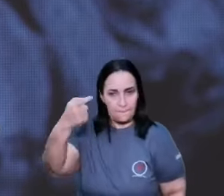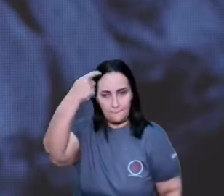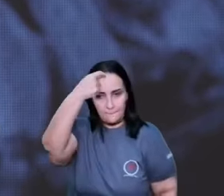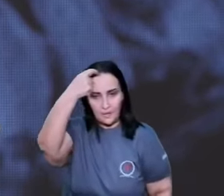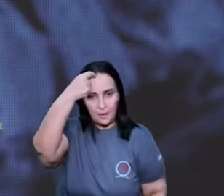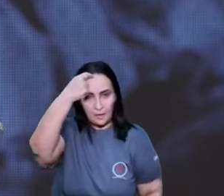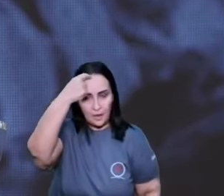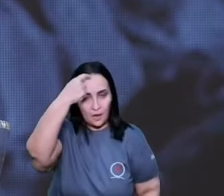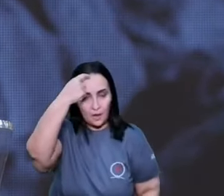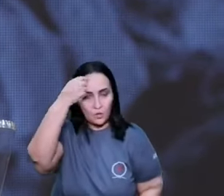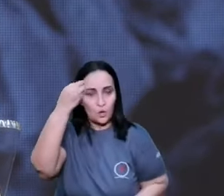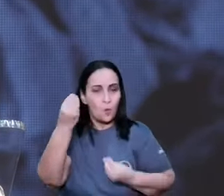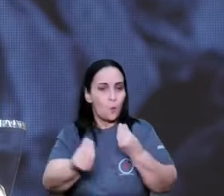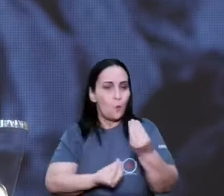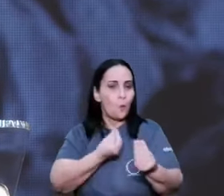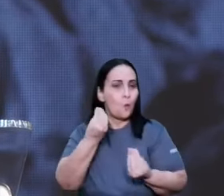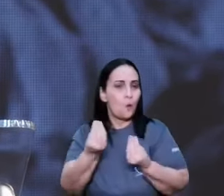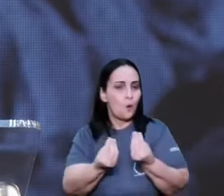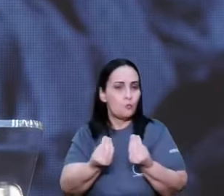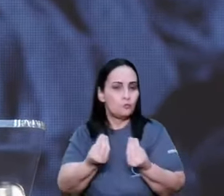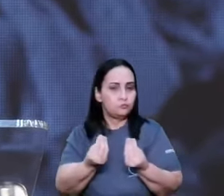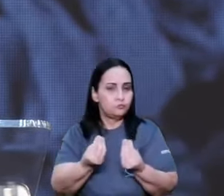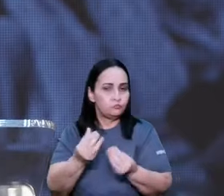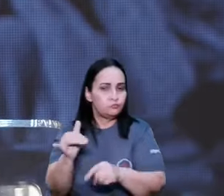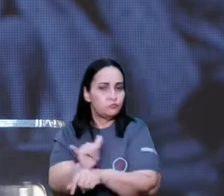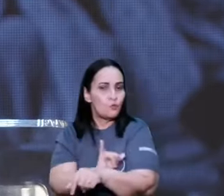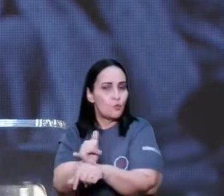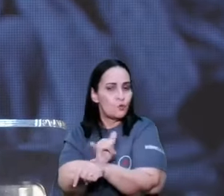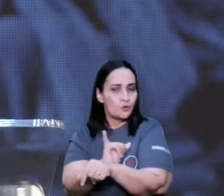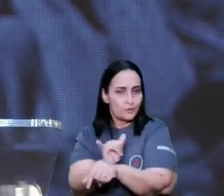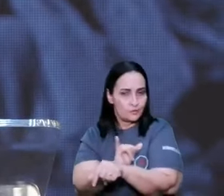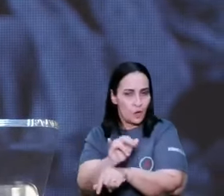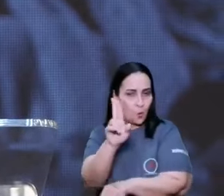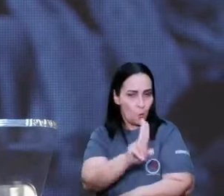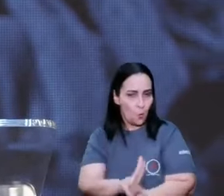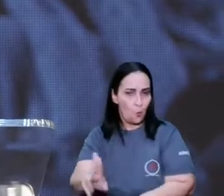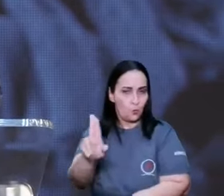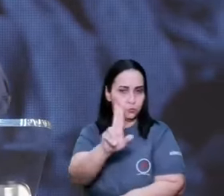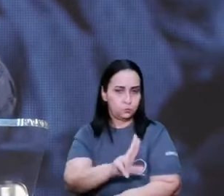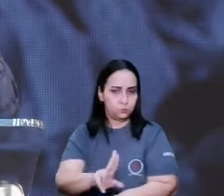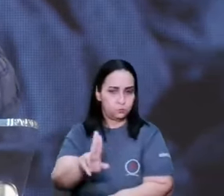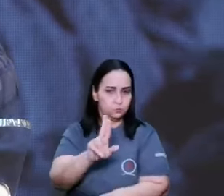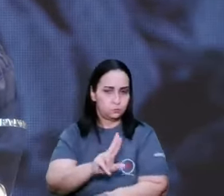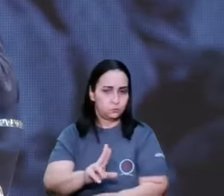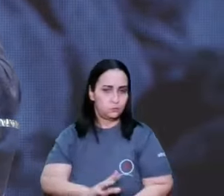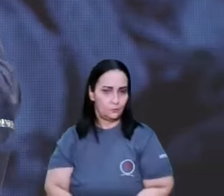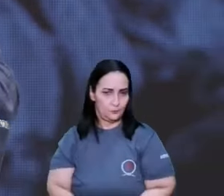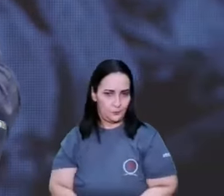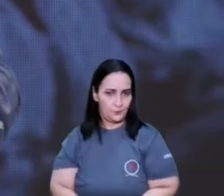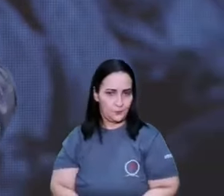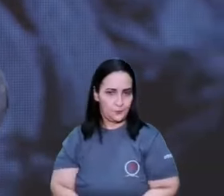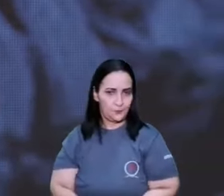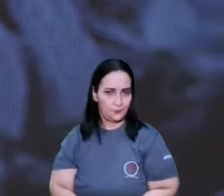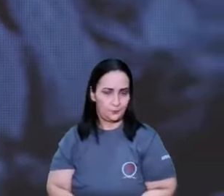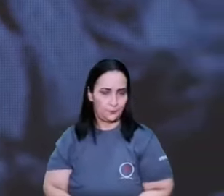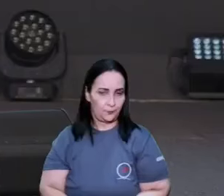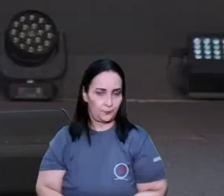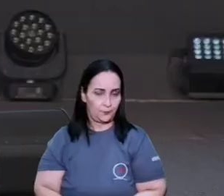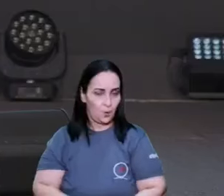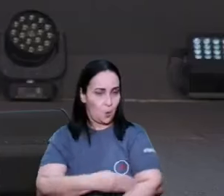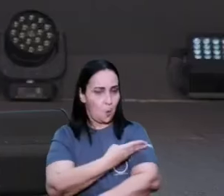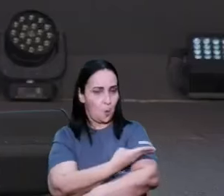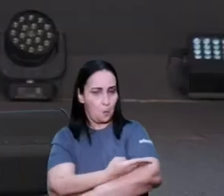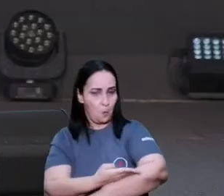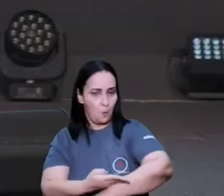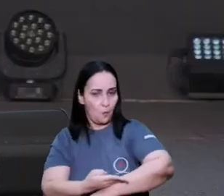Jesus Quais são as ferramentas que ele utiliza como ele se comporta diante deste